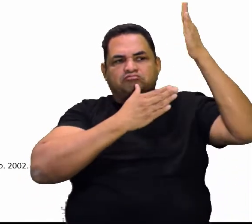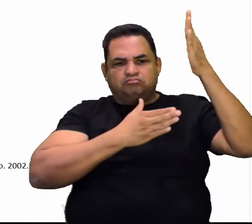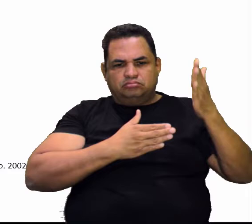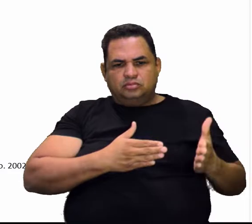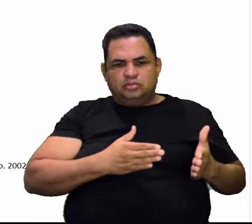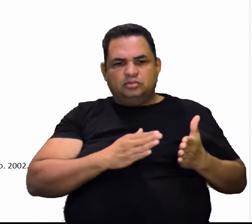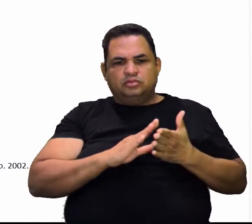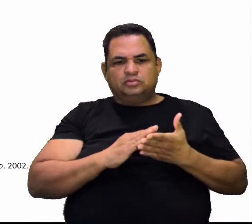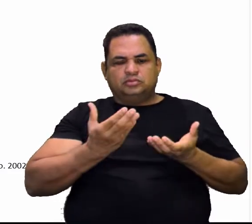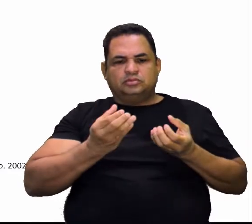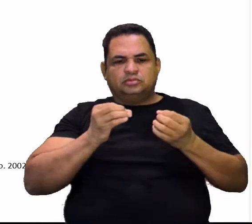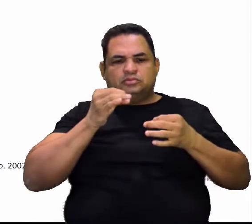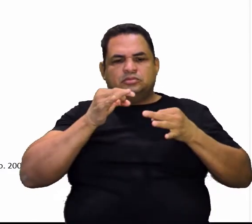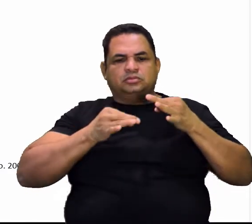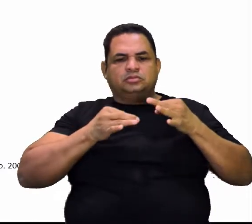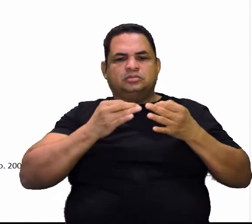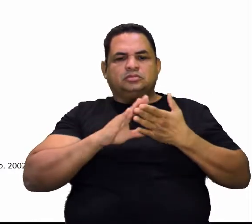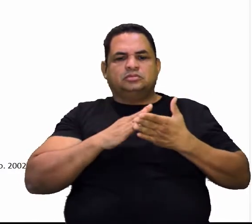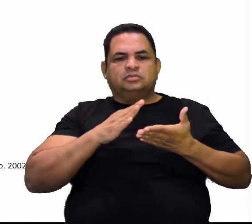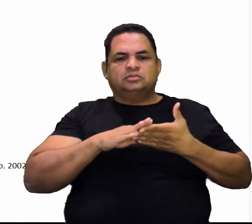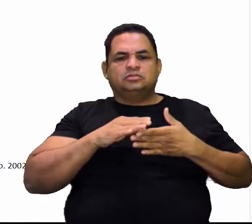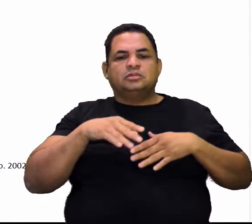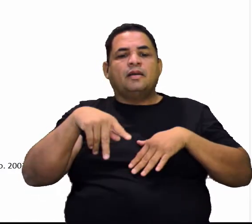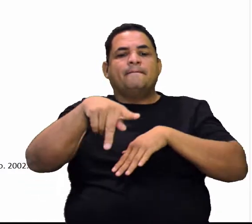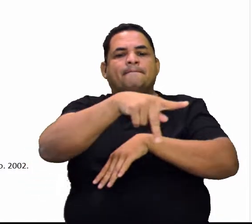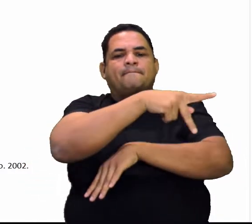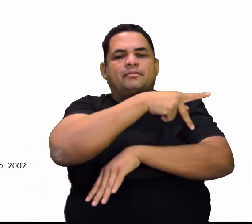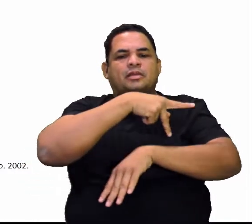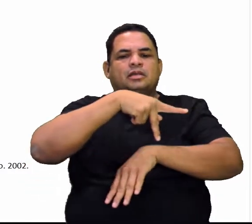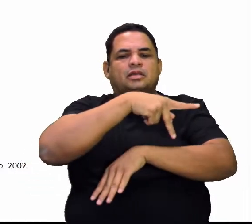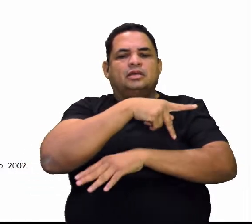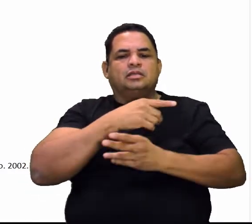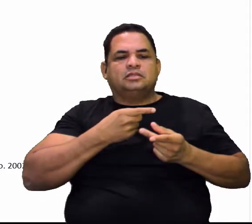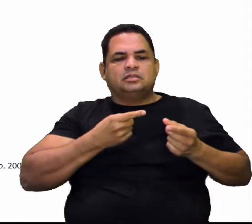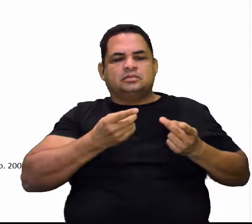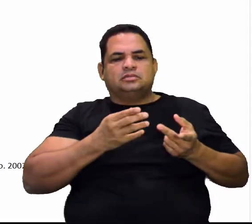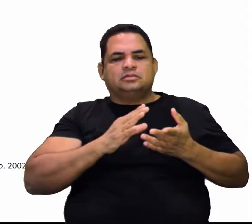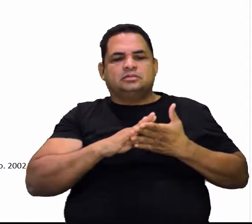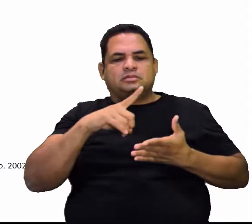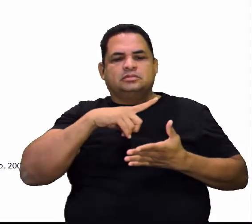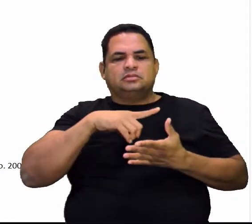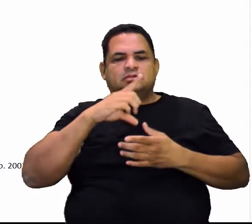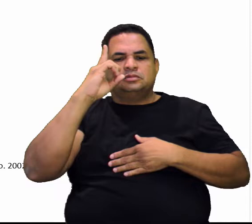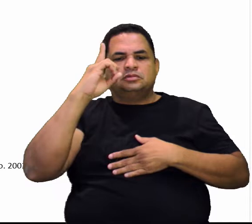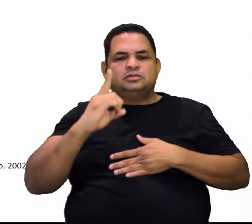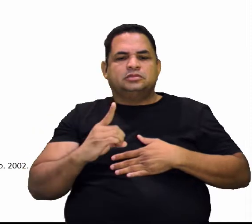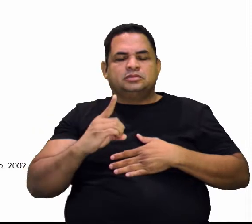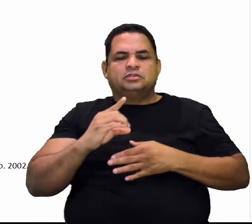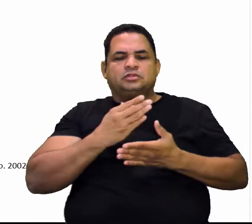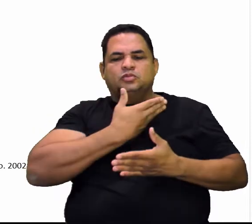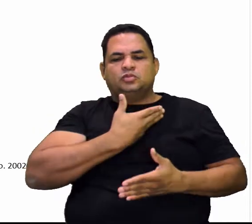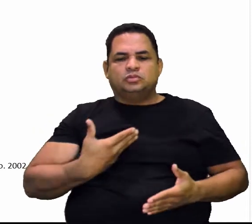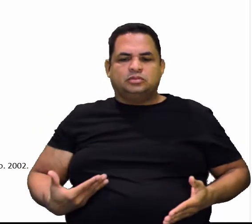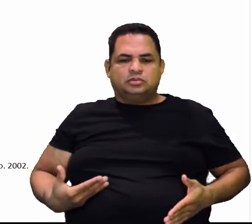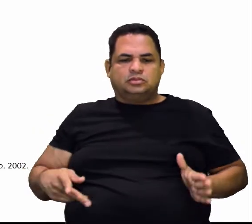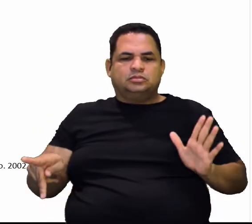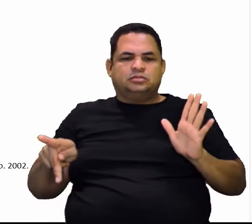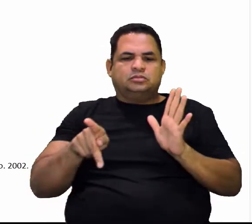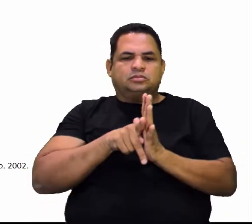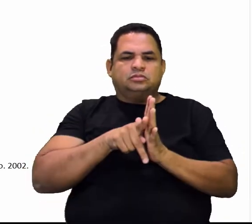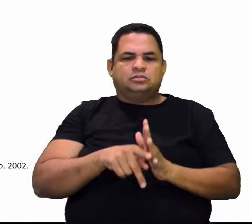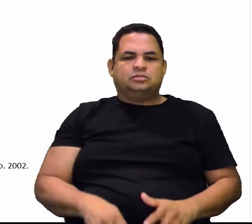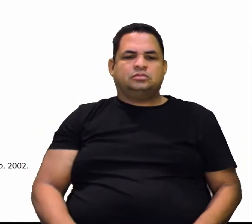fórum, praça do mercado, constitui-se de direito público e privado dos romanos.